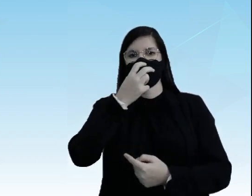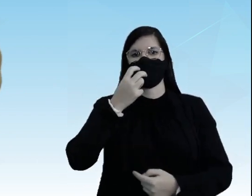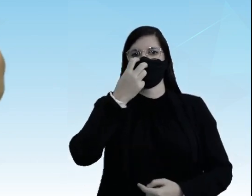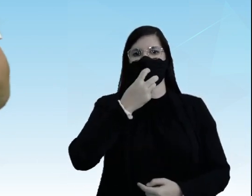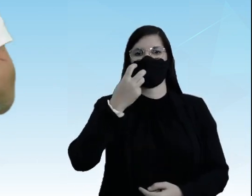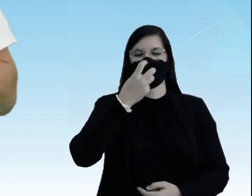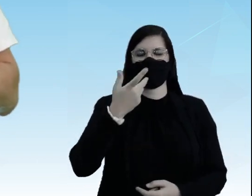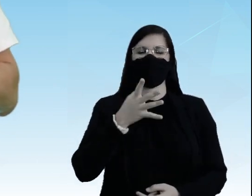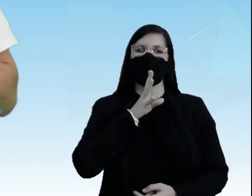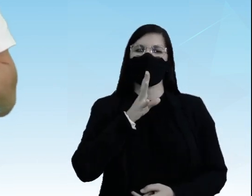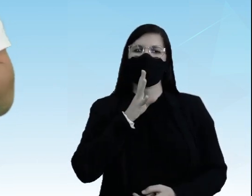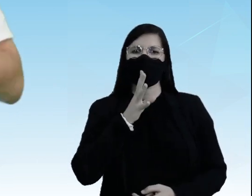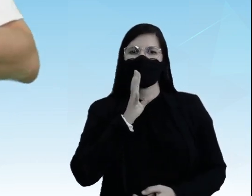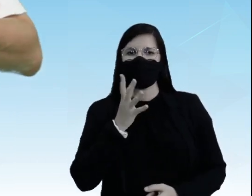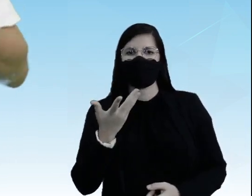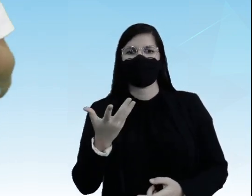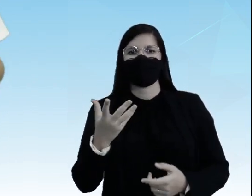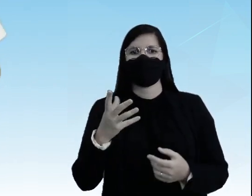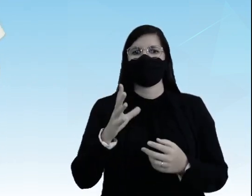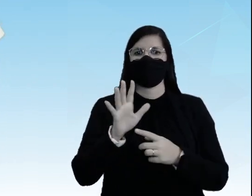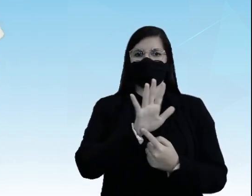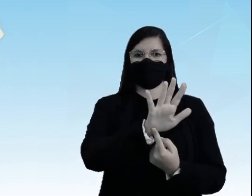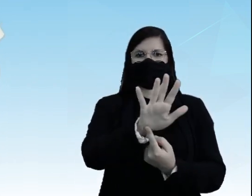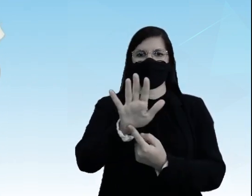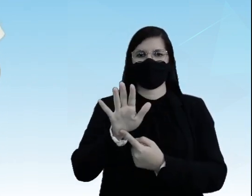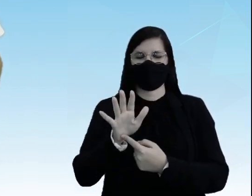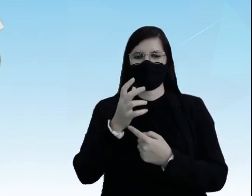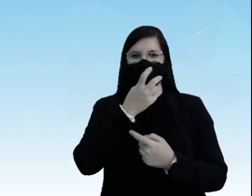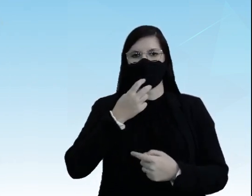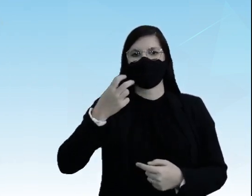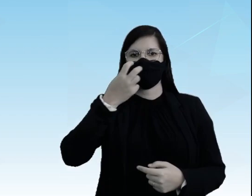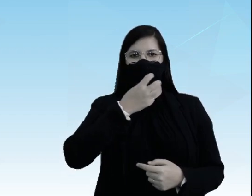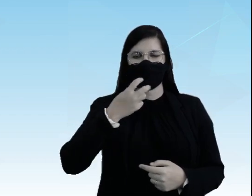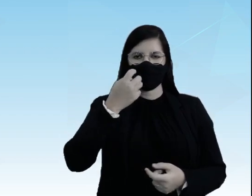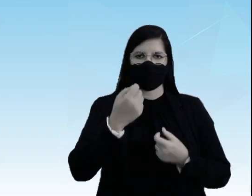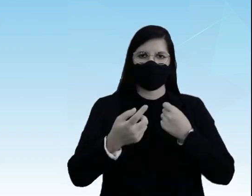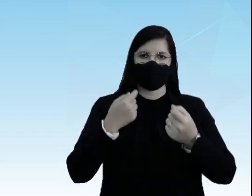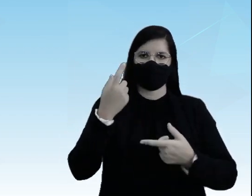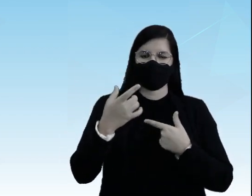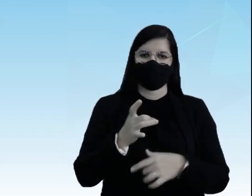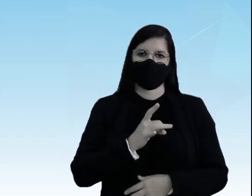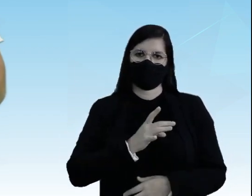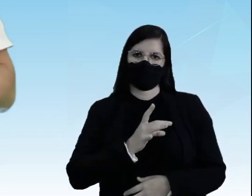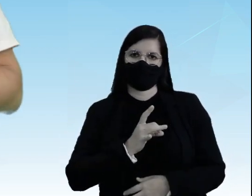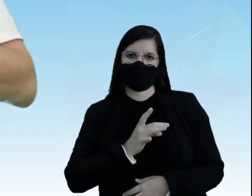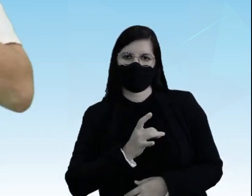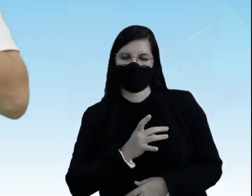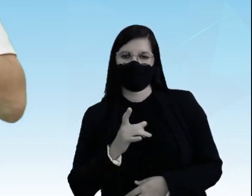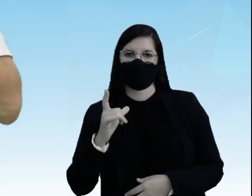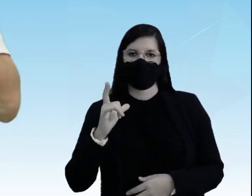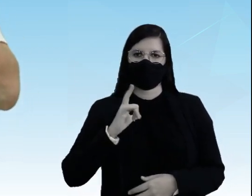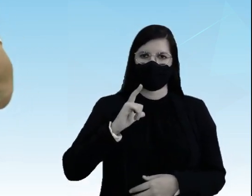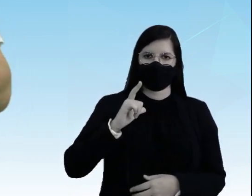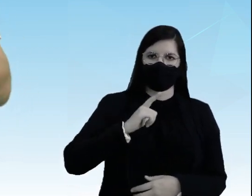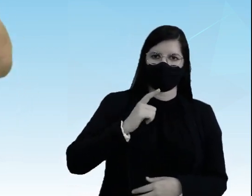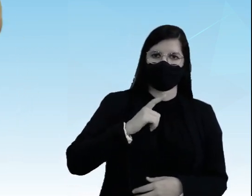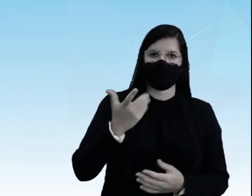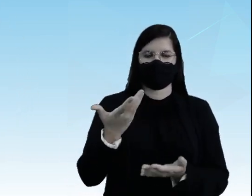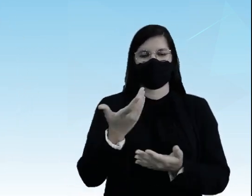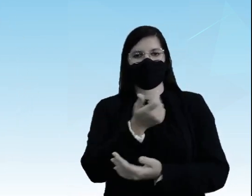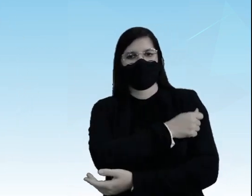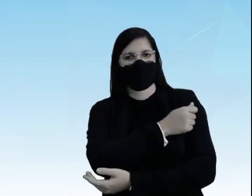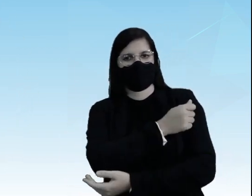oral. Vamos conhecer um pouco sobre as apresentações orais. Muitas vezes o medo que vocês têm, que nós temos, não é,